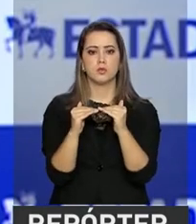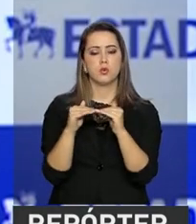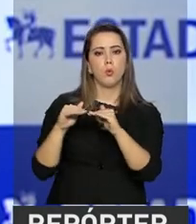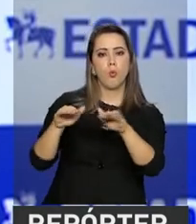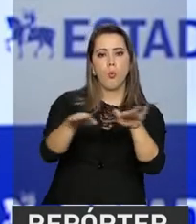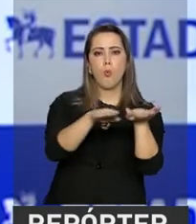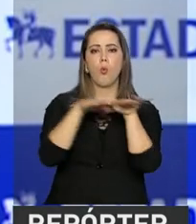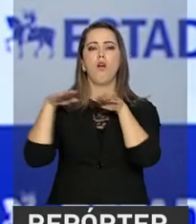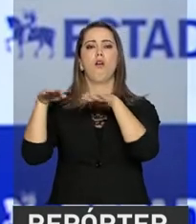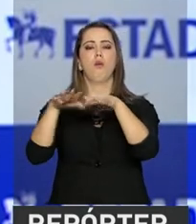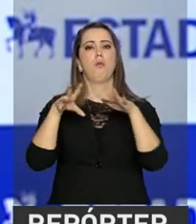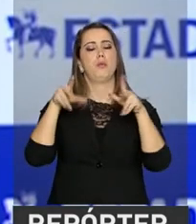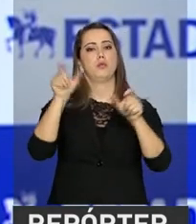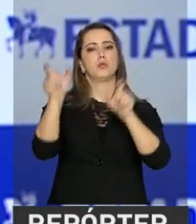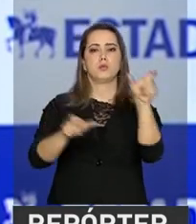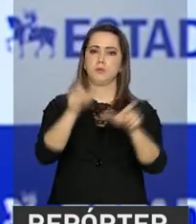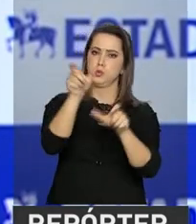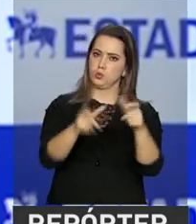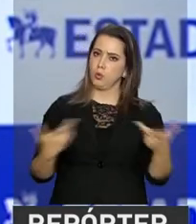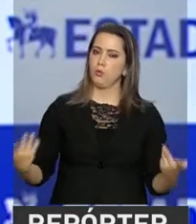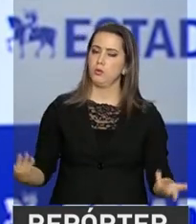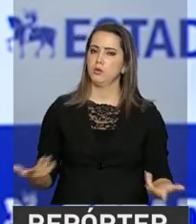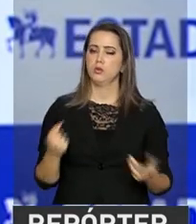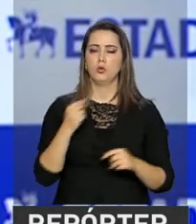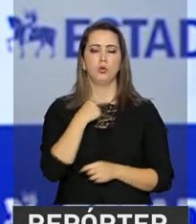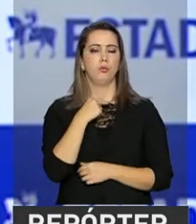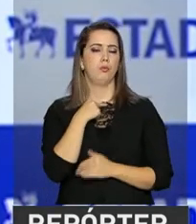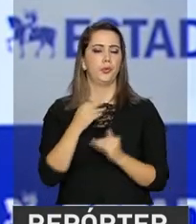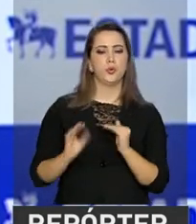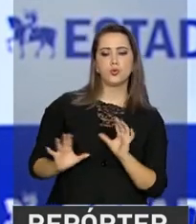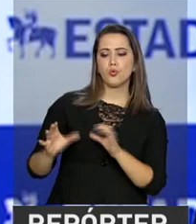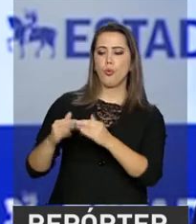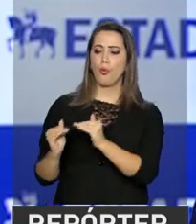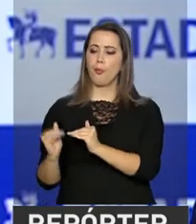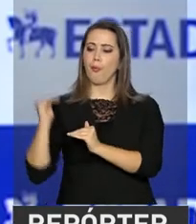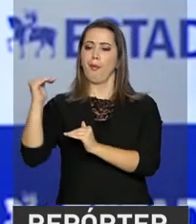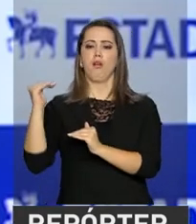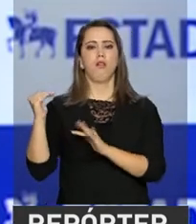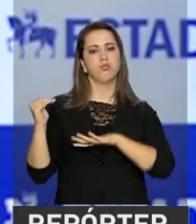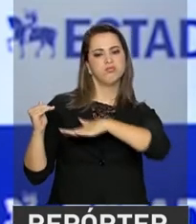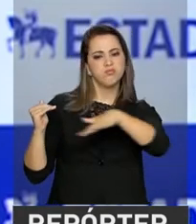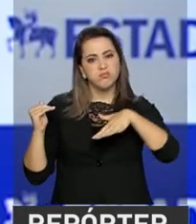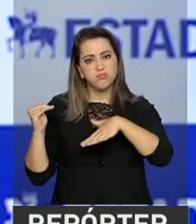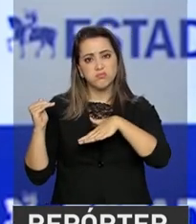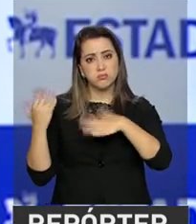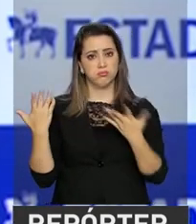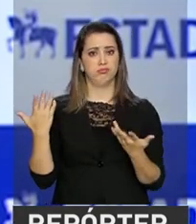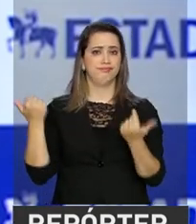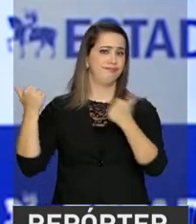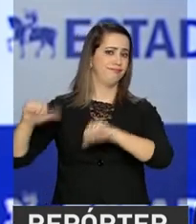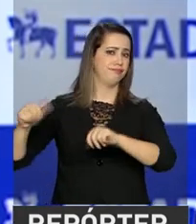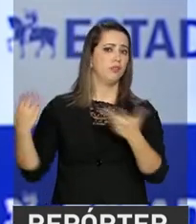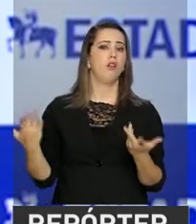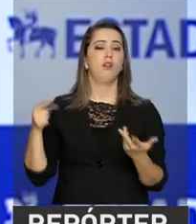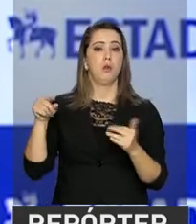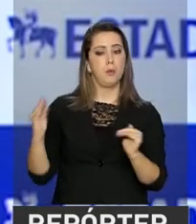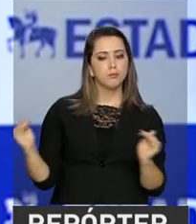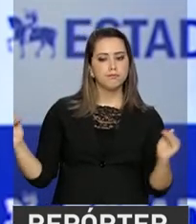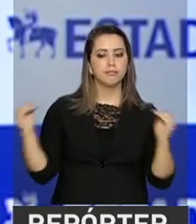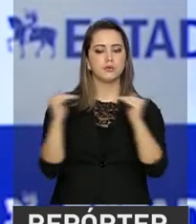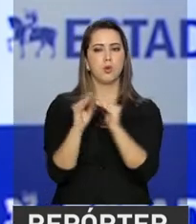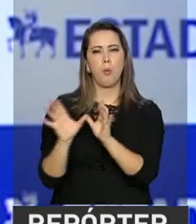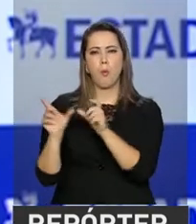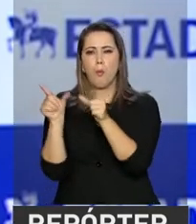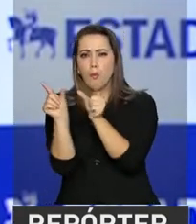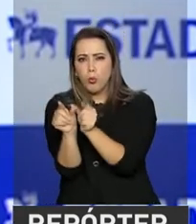de oportunidades a todos e que não tenhamos que conviver com esses privilégios odiosos é de poucos ganharem